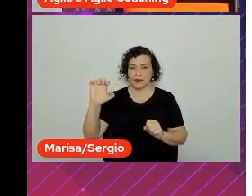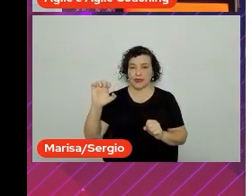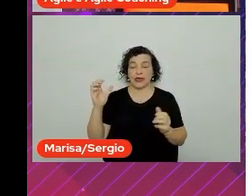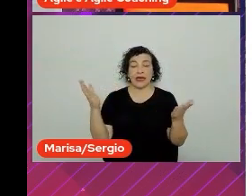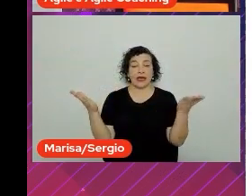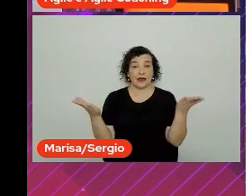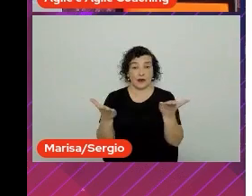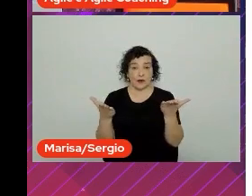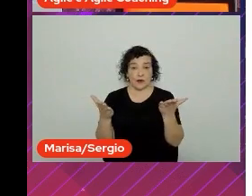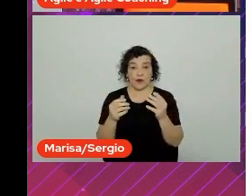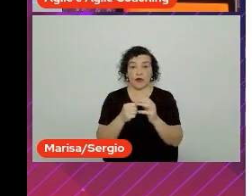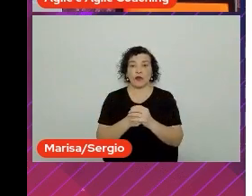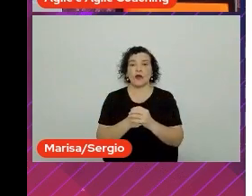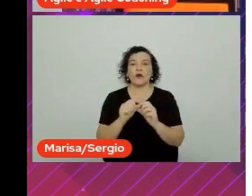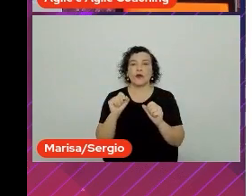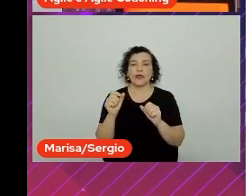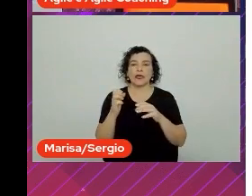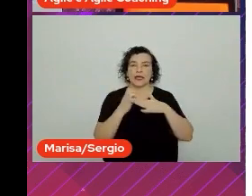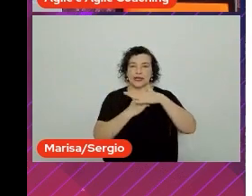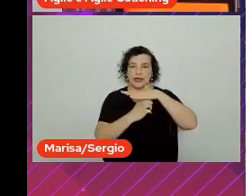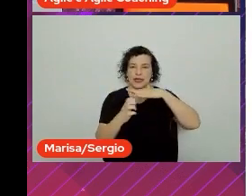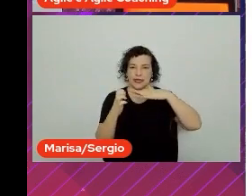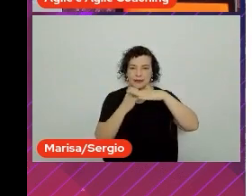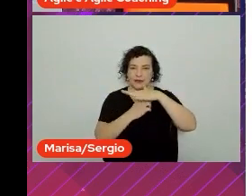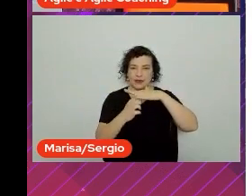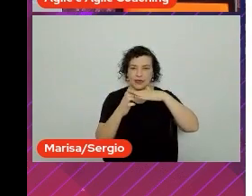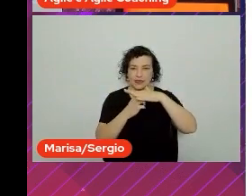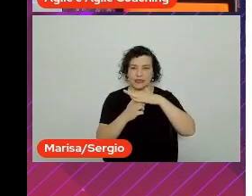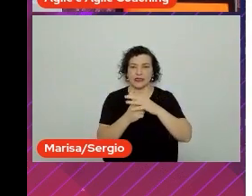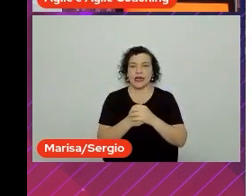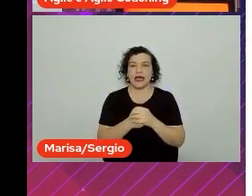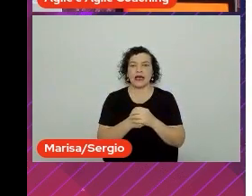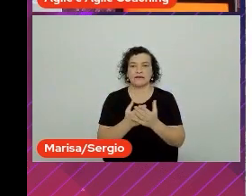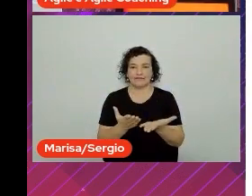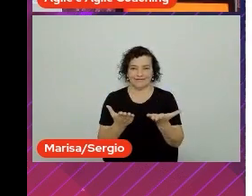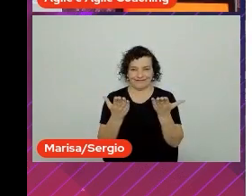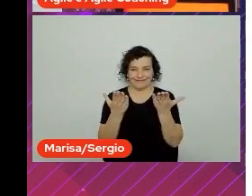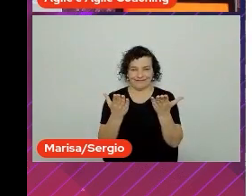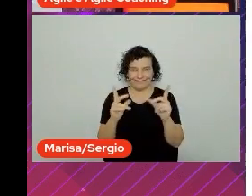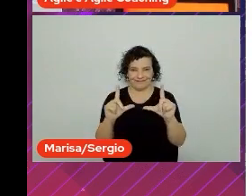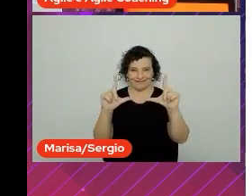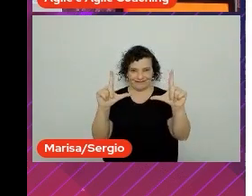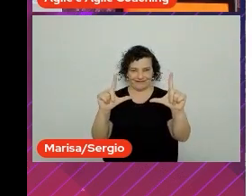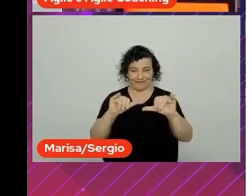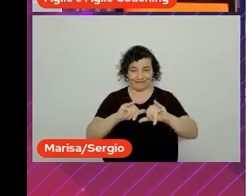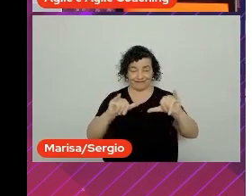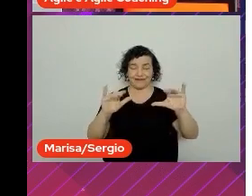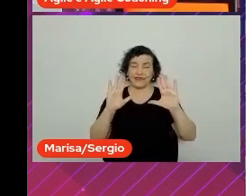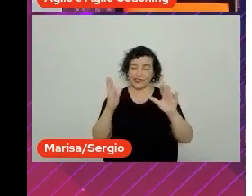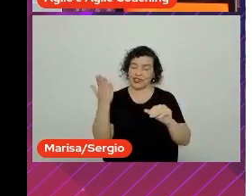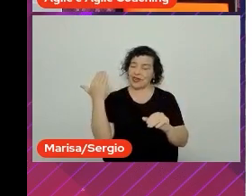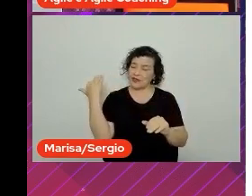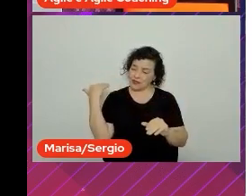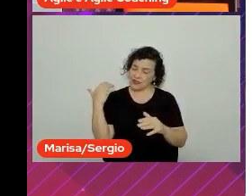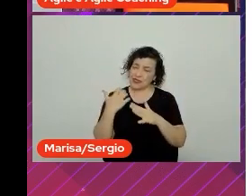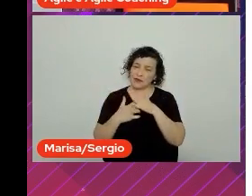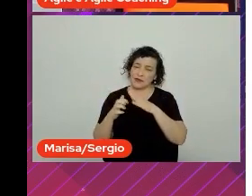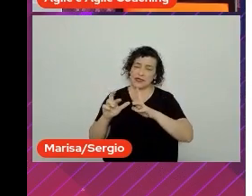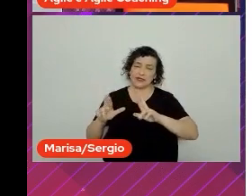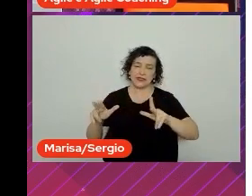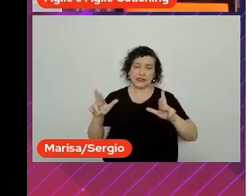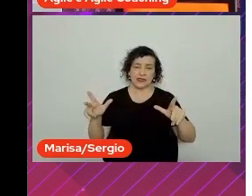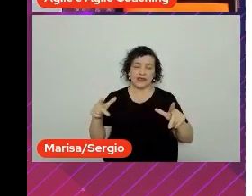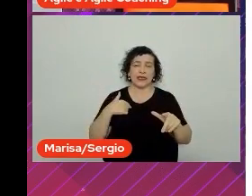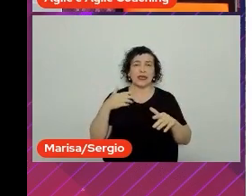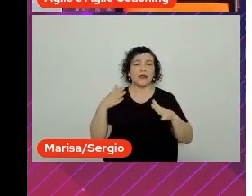atualmente eu estou na Adapt Ideas, eu sou a Agile Expert na Adapt Ideas, mas já passei por diversas outras empresas também. Eu atuo com